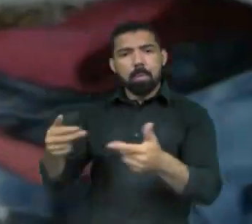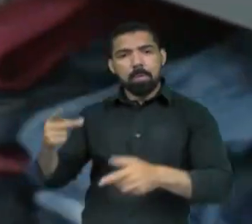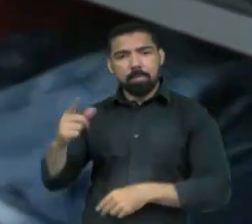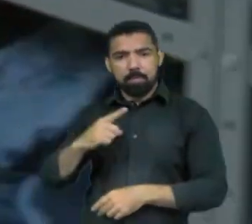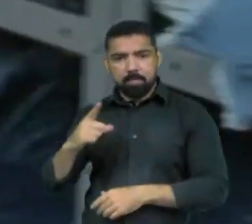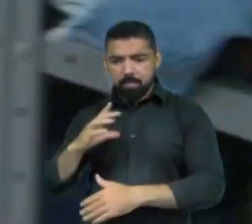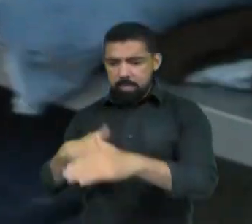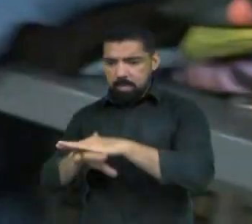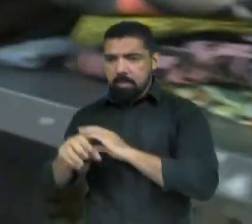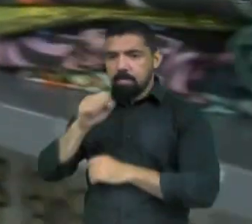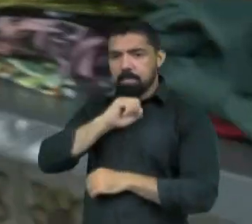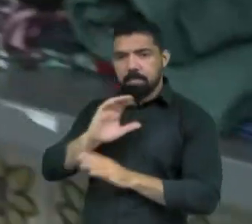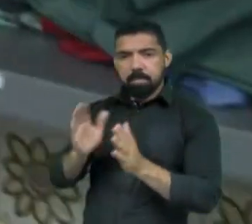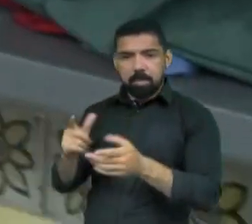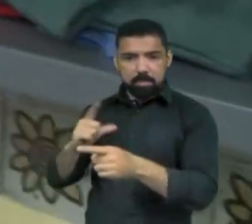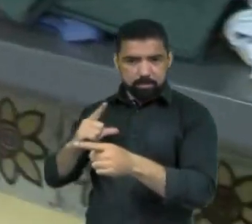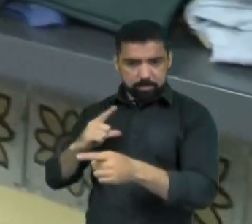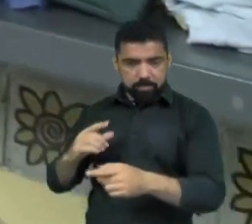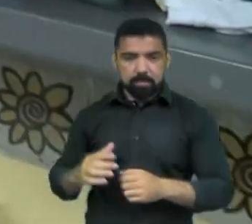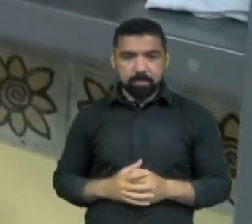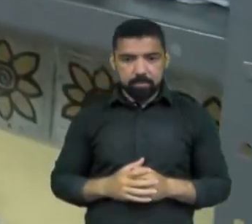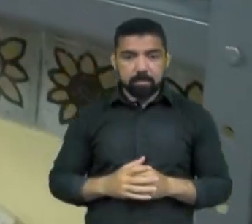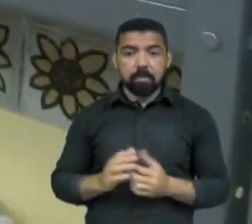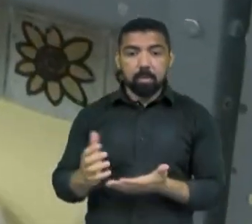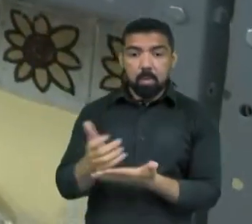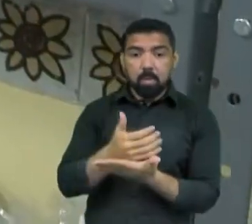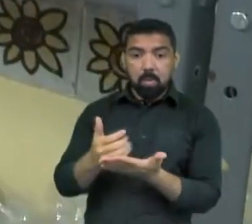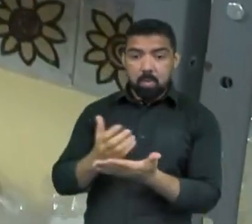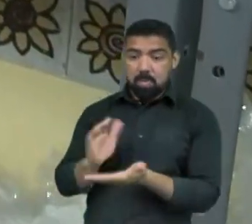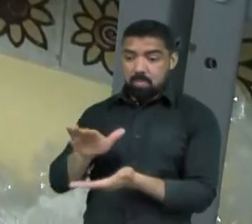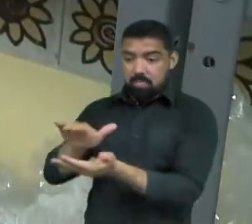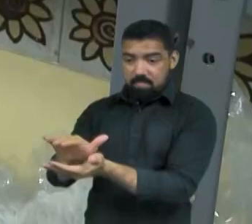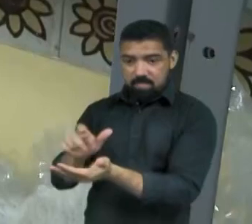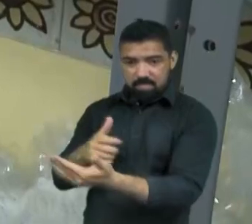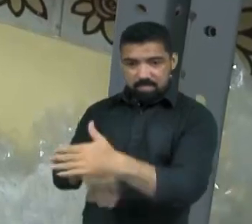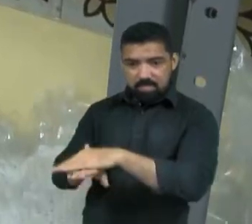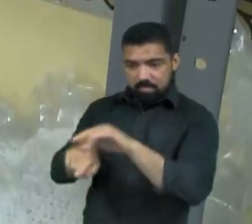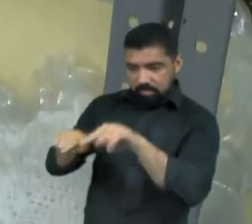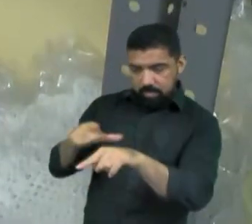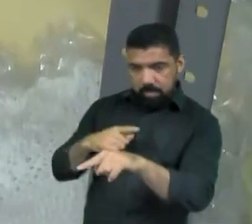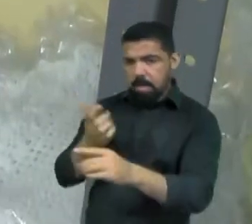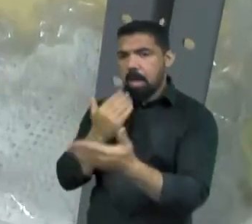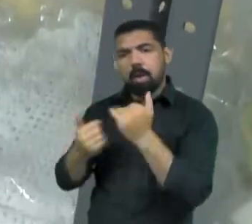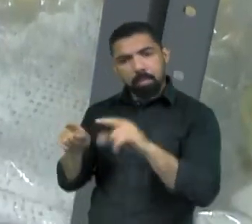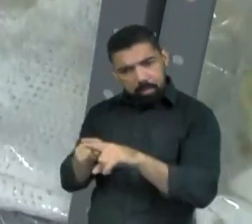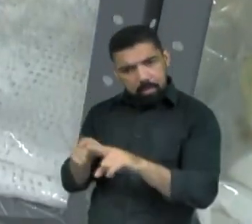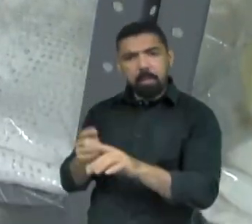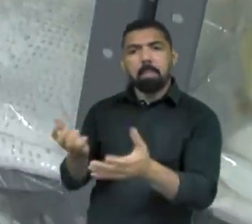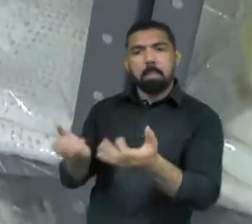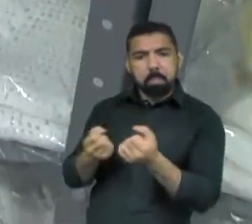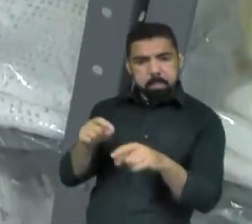estoques antigos, coleções antigas de roupas, calçados, alimentos, a gente recebe